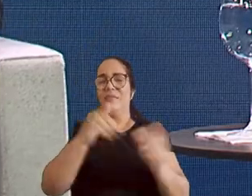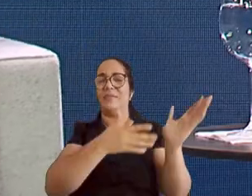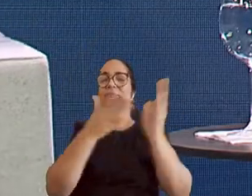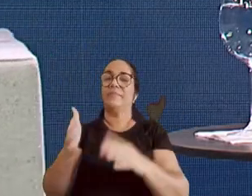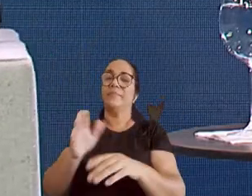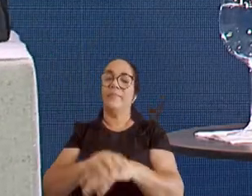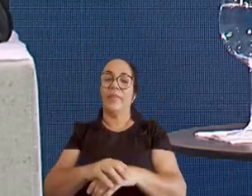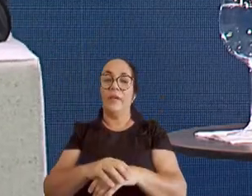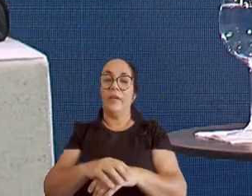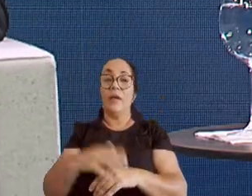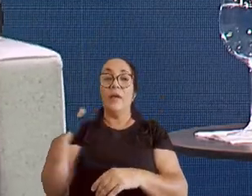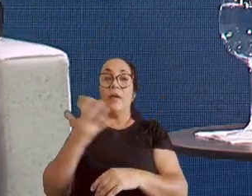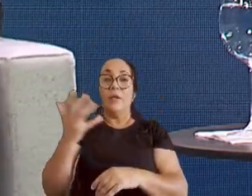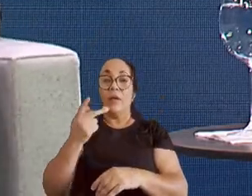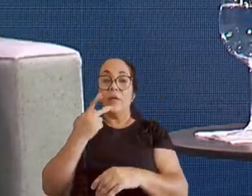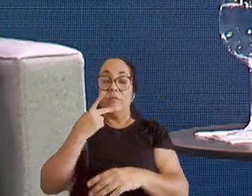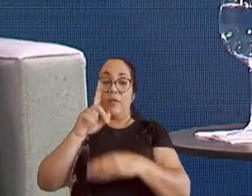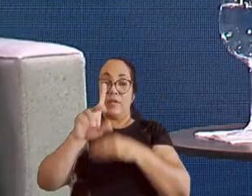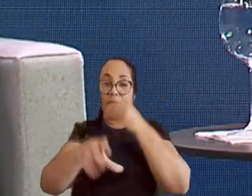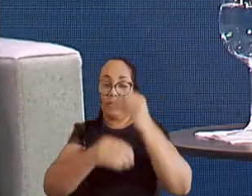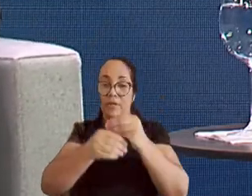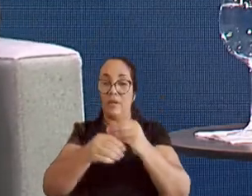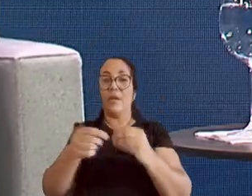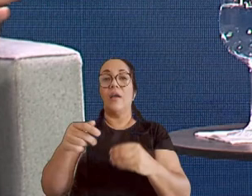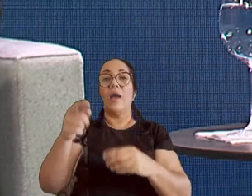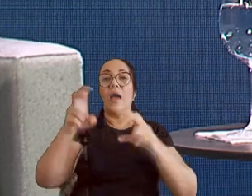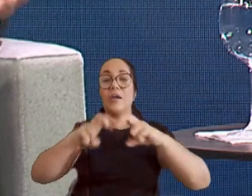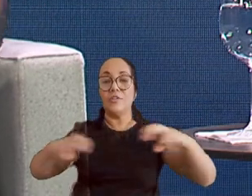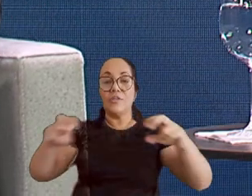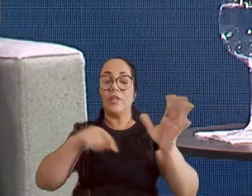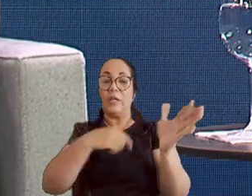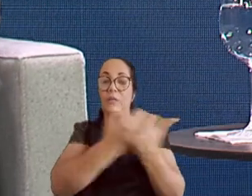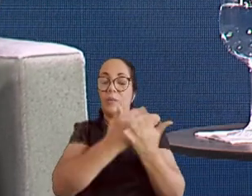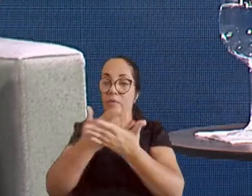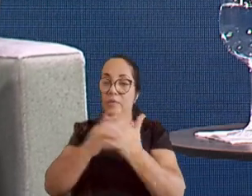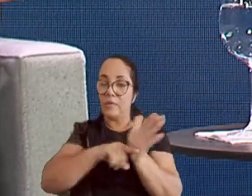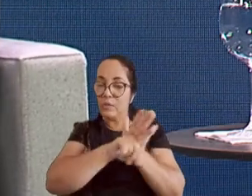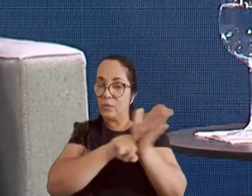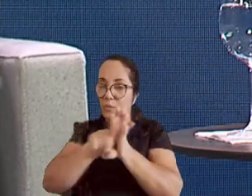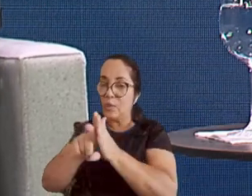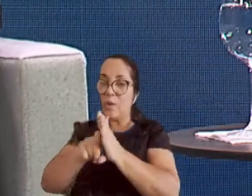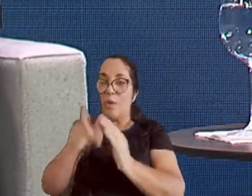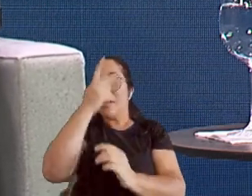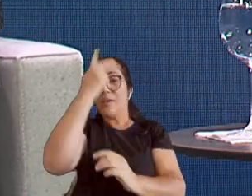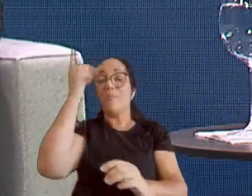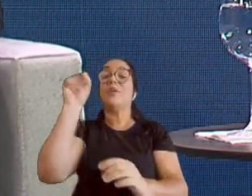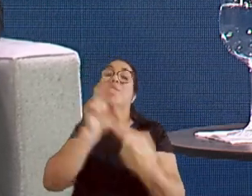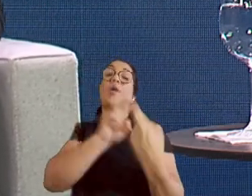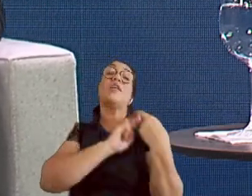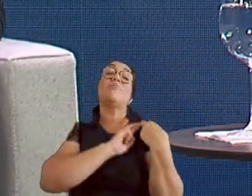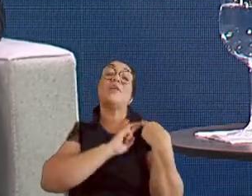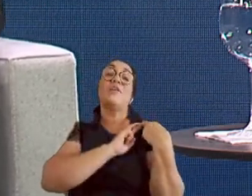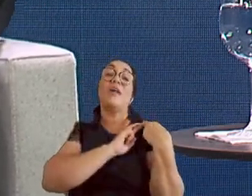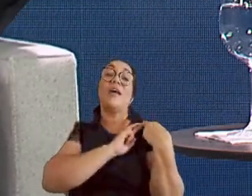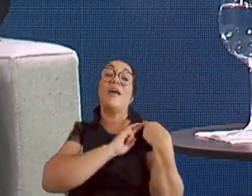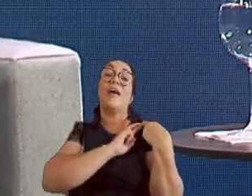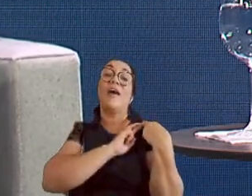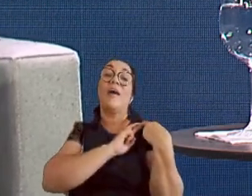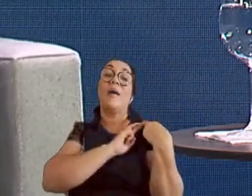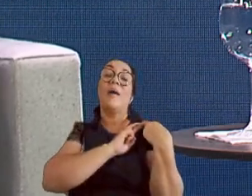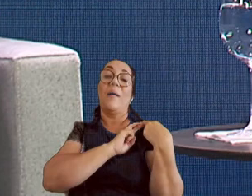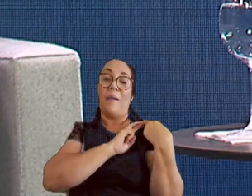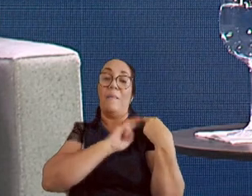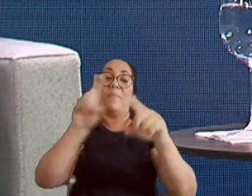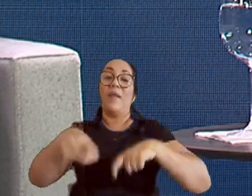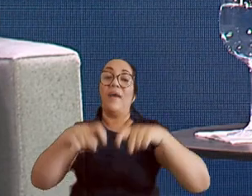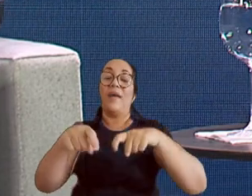do seu ponto a gente aqui acho que é estudioso Mas de fato quem faz tudo isso acontecer é um cara chamado empreendedor né E que isso também